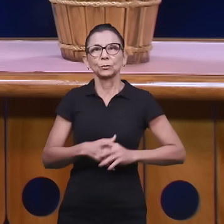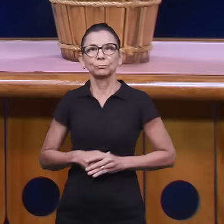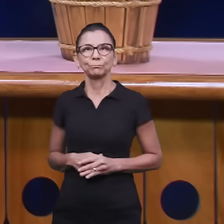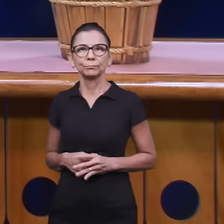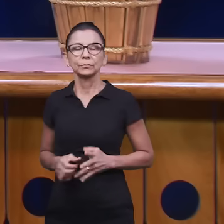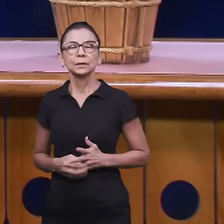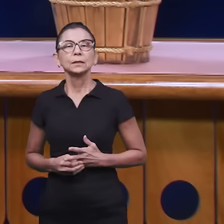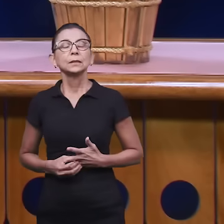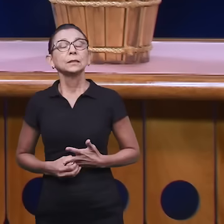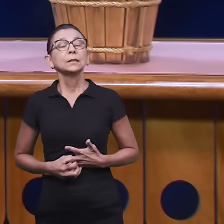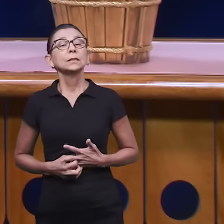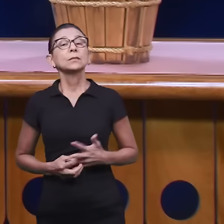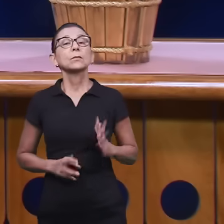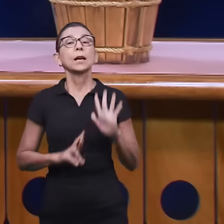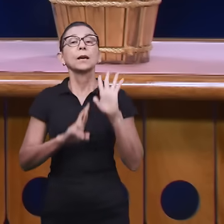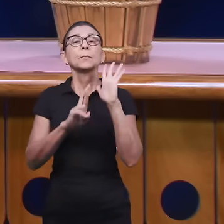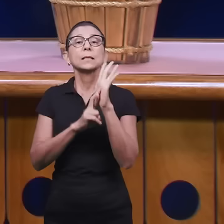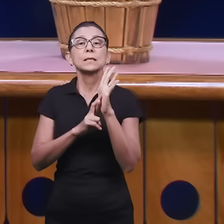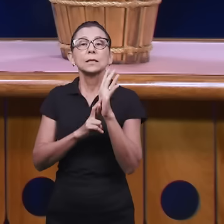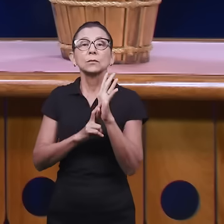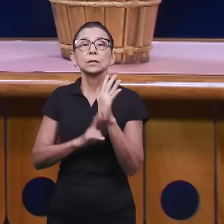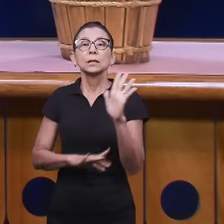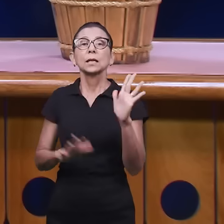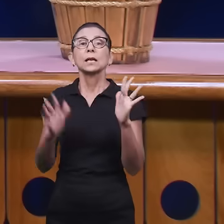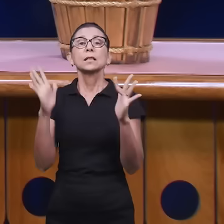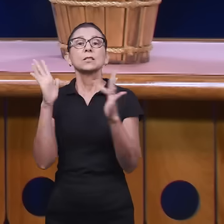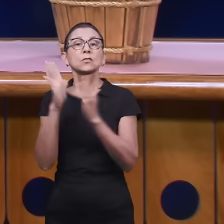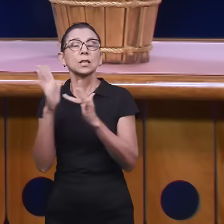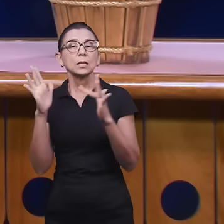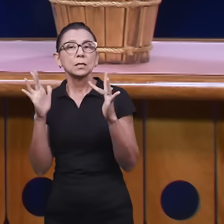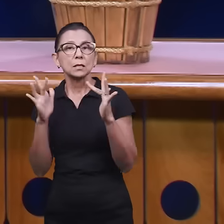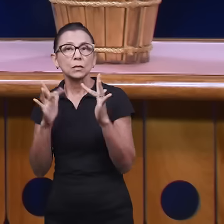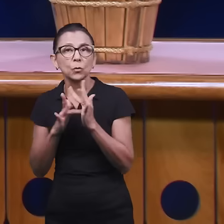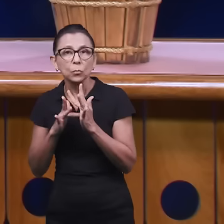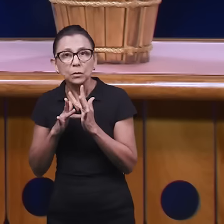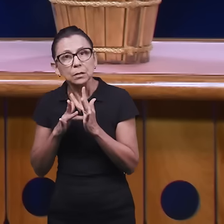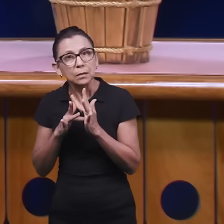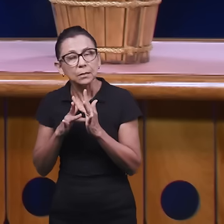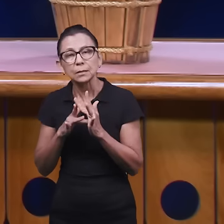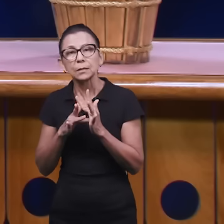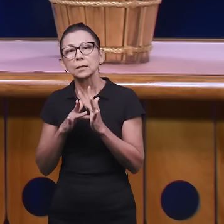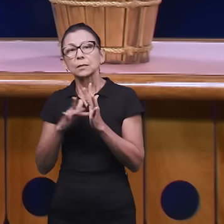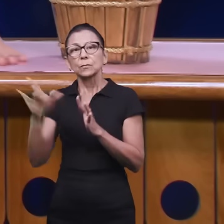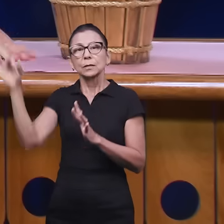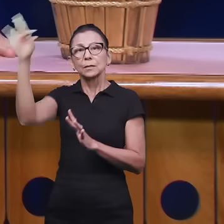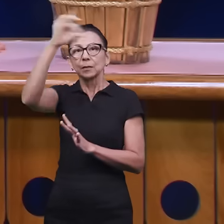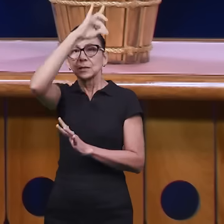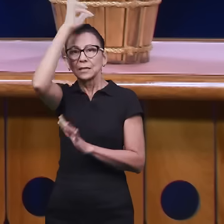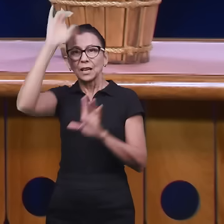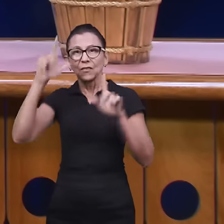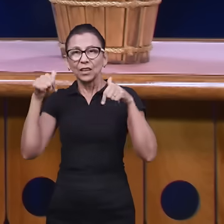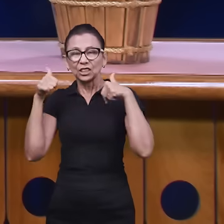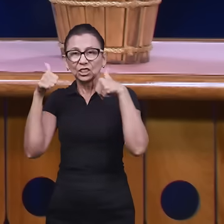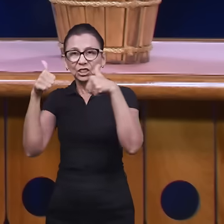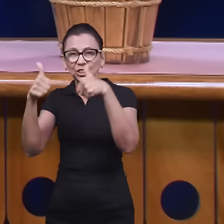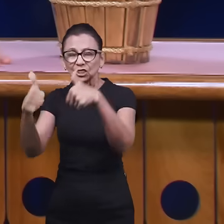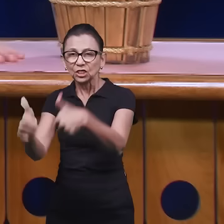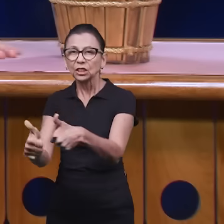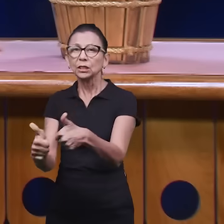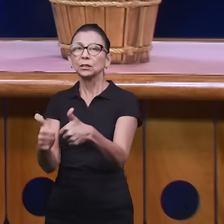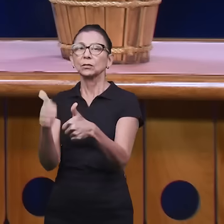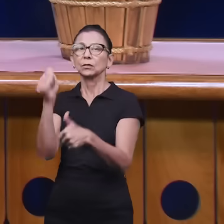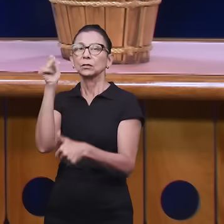de Jesus. O Espírito estava sobre ele. Enquanto o mundo estava seco,